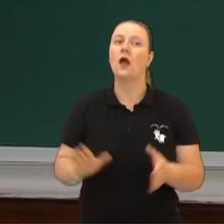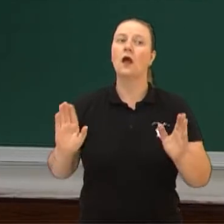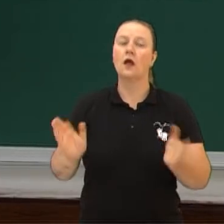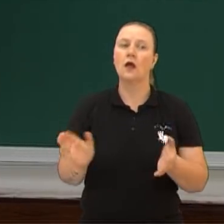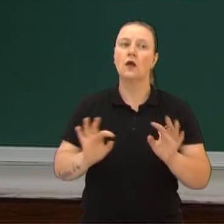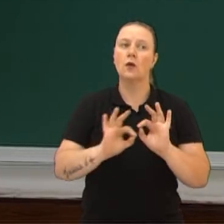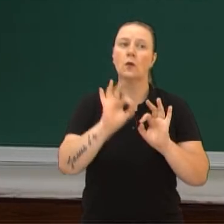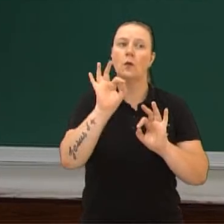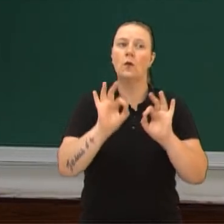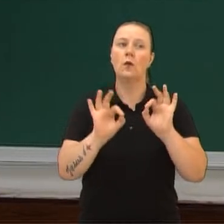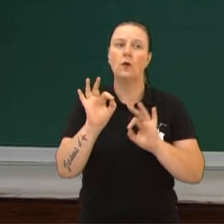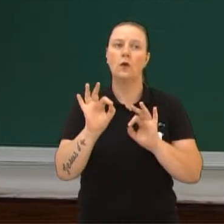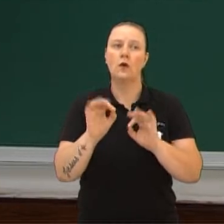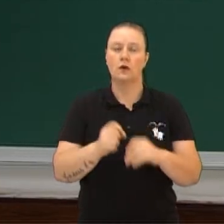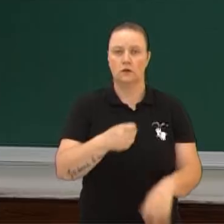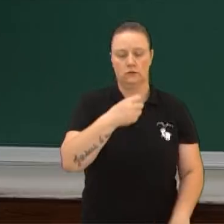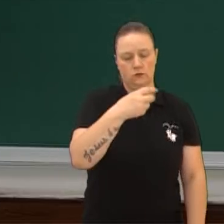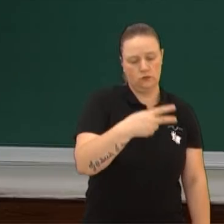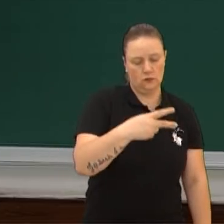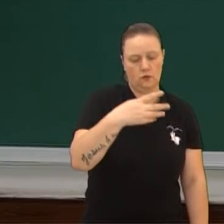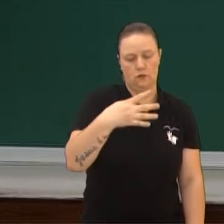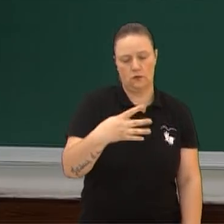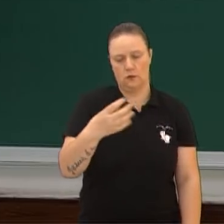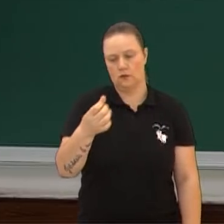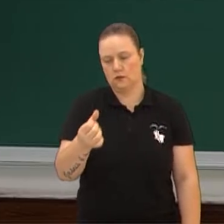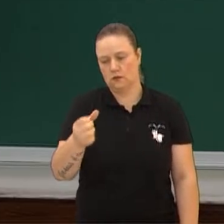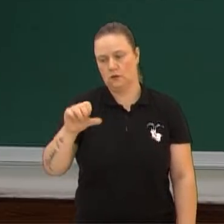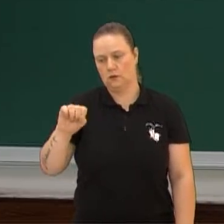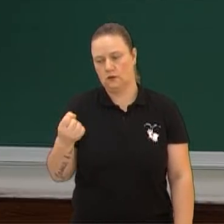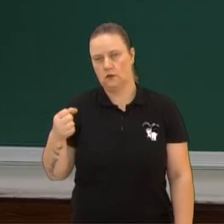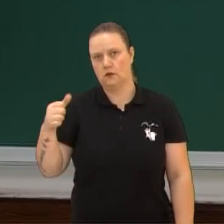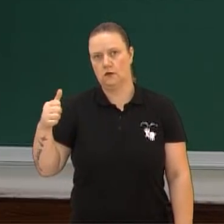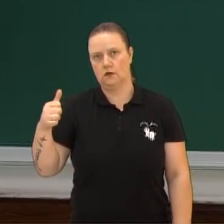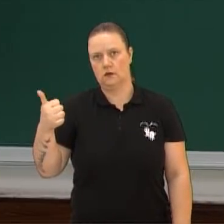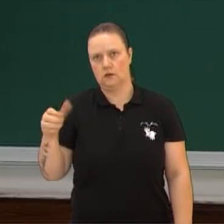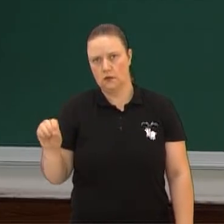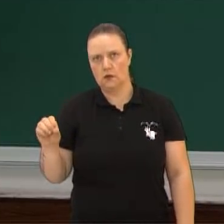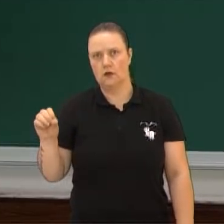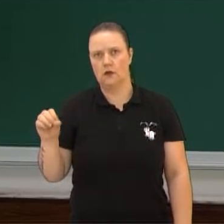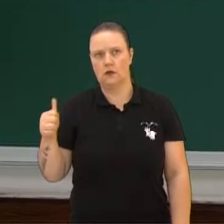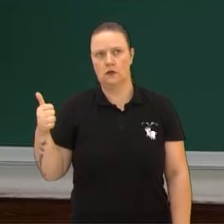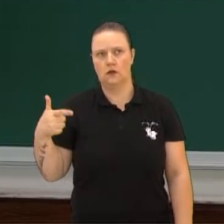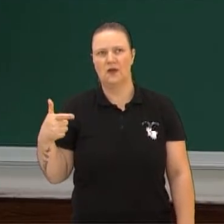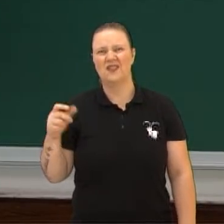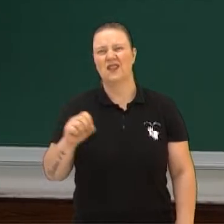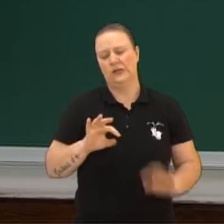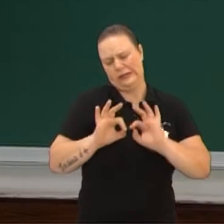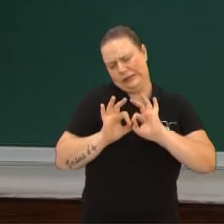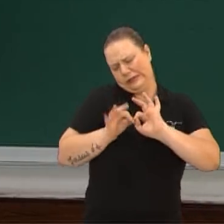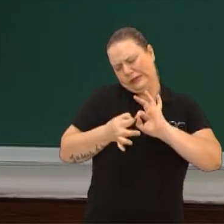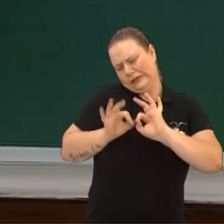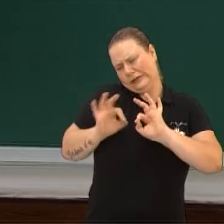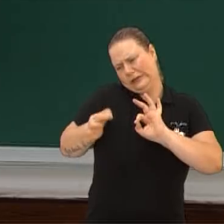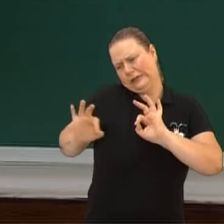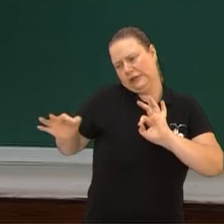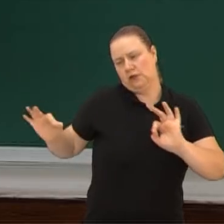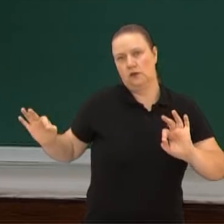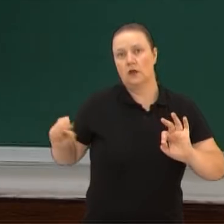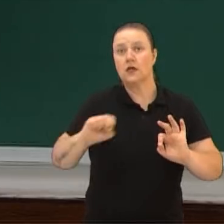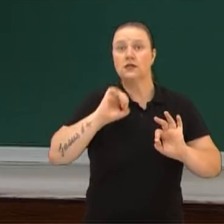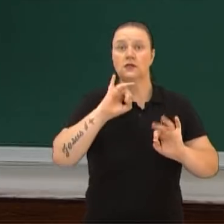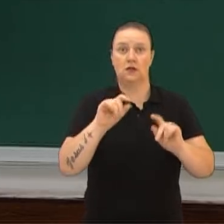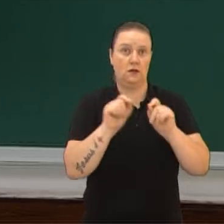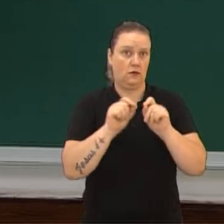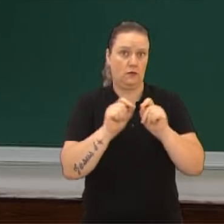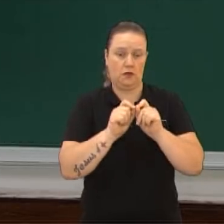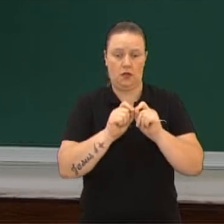ele foi colocado, ó, 2, 4, 6, 8, 10, 12, 14, 16. Então, ele ia ficar muito grande, mas se você fez ele bem grandão